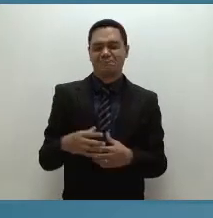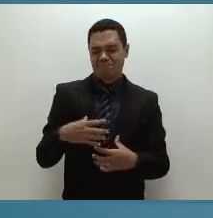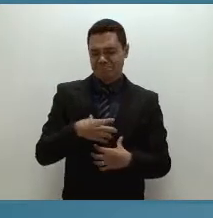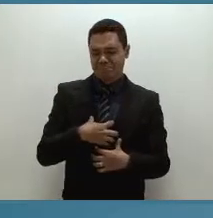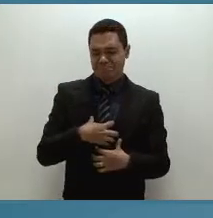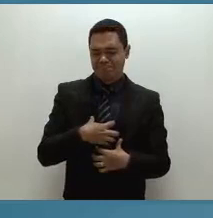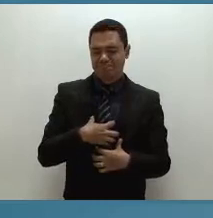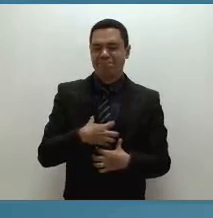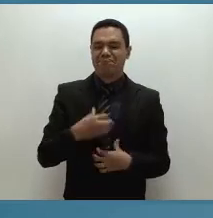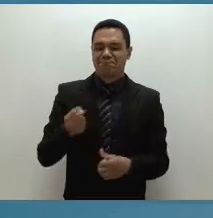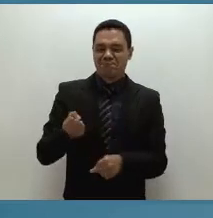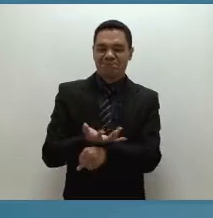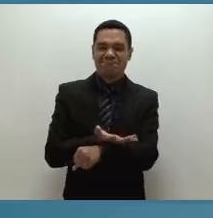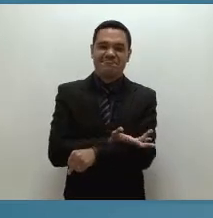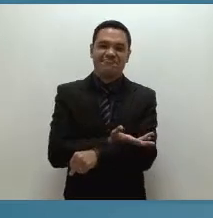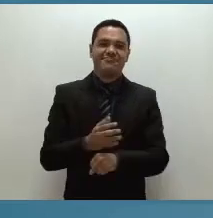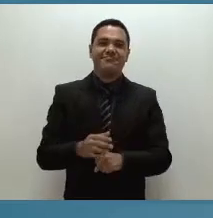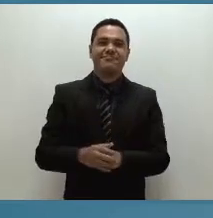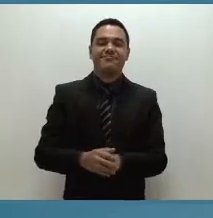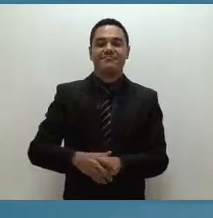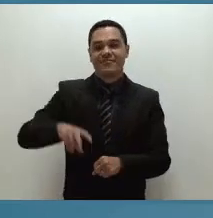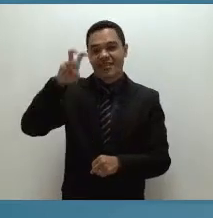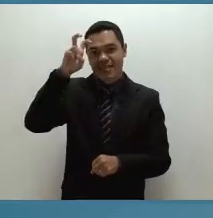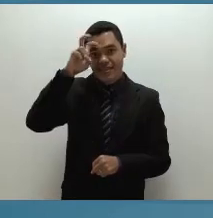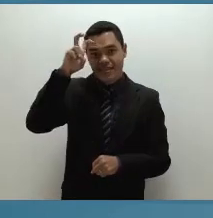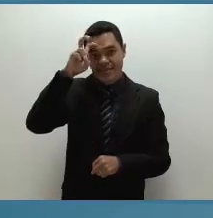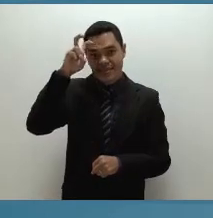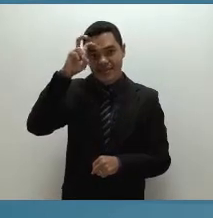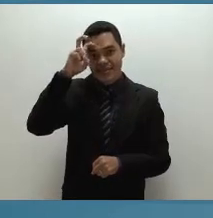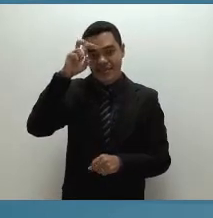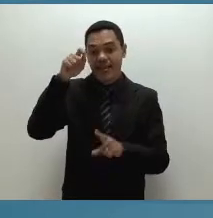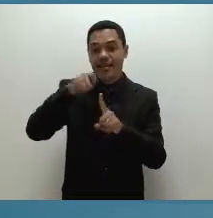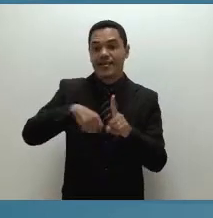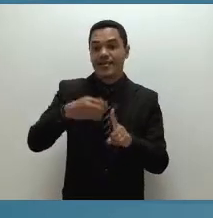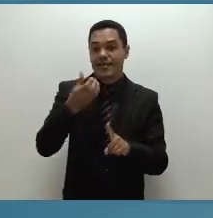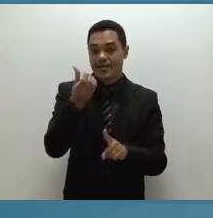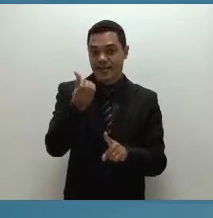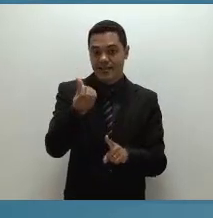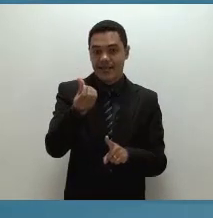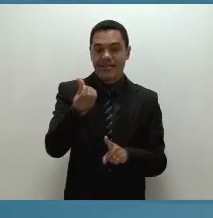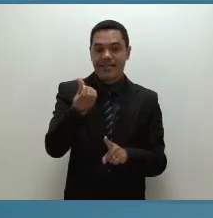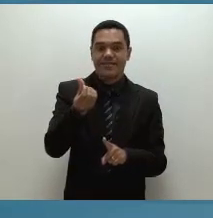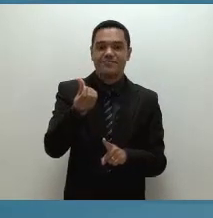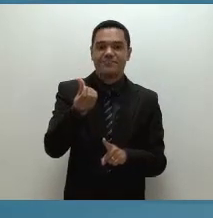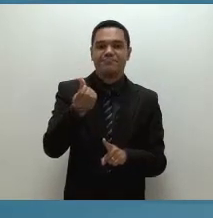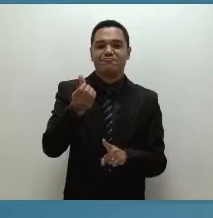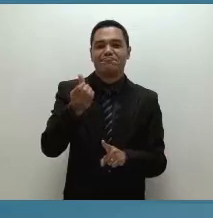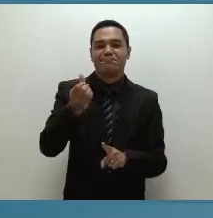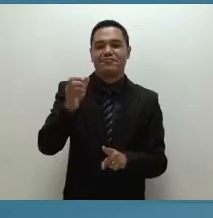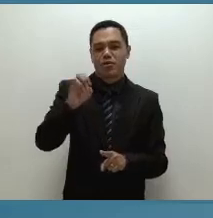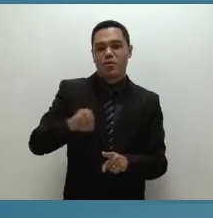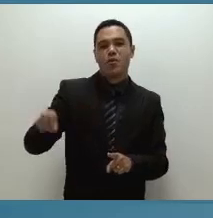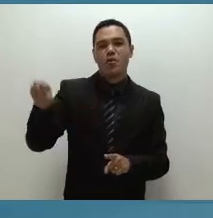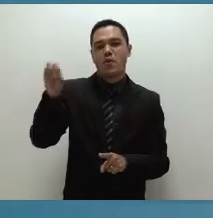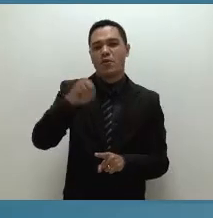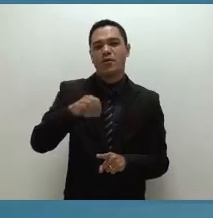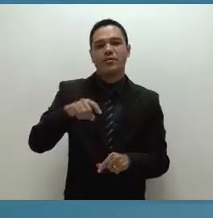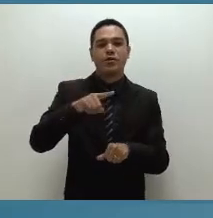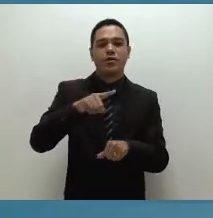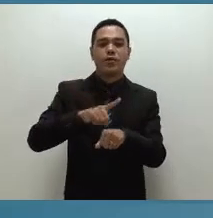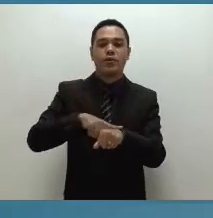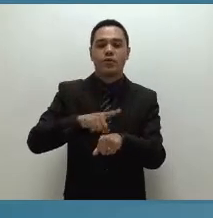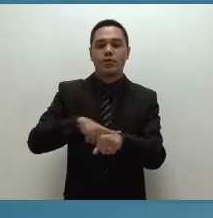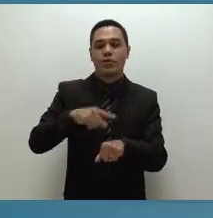indescritível. Na quinta-feira, dia 6 de outubro, às 17 horas, teremos no